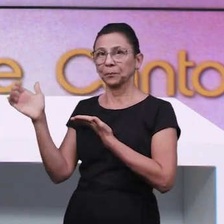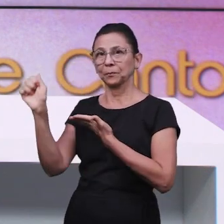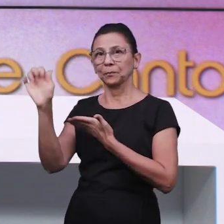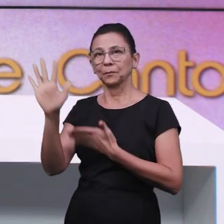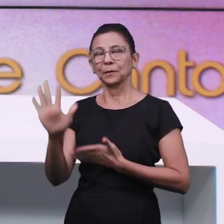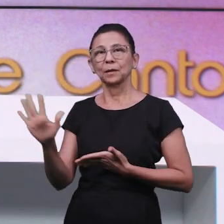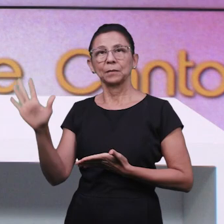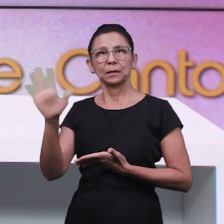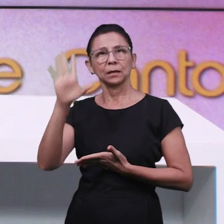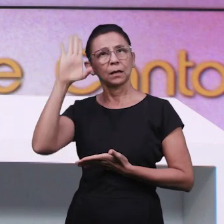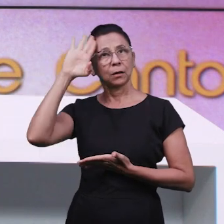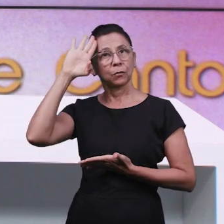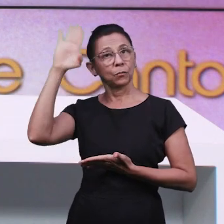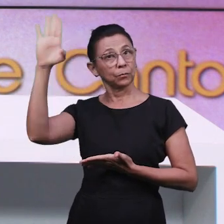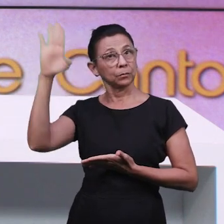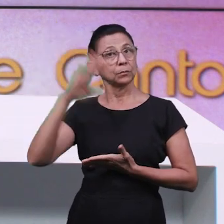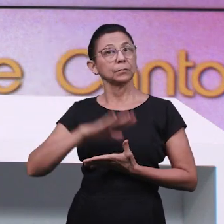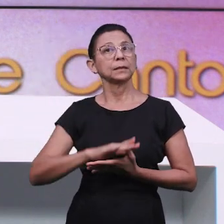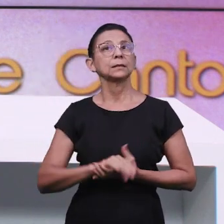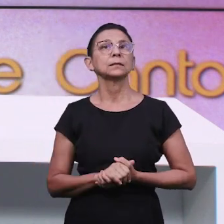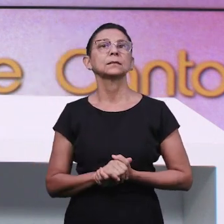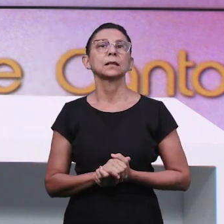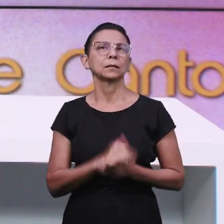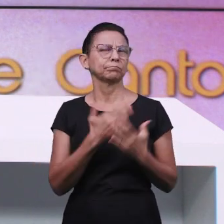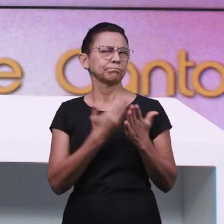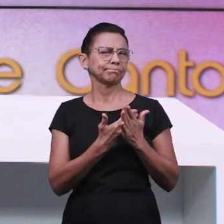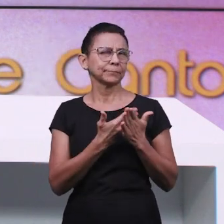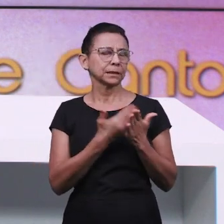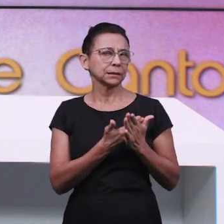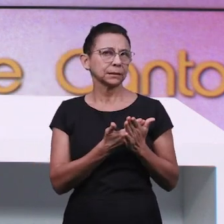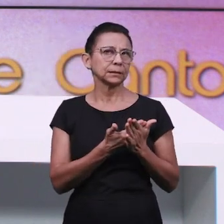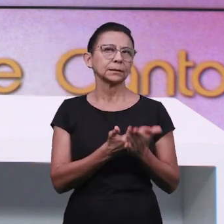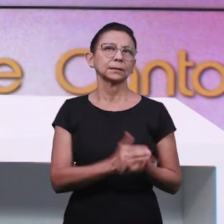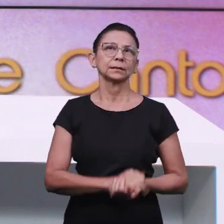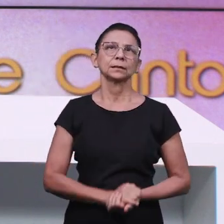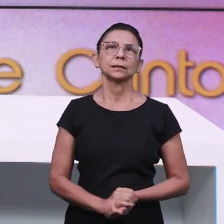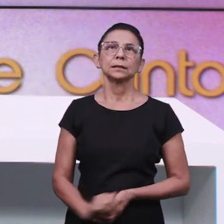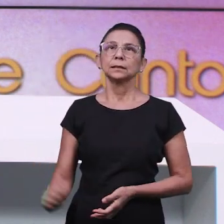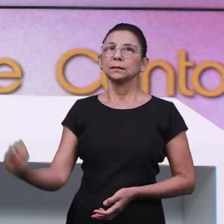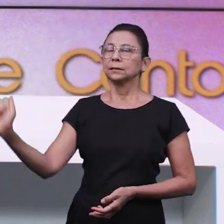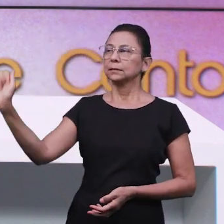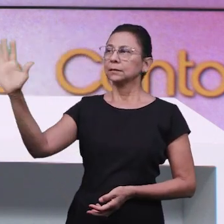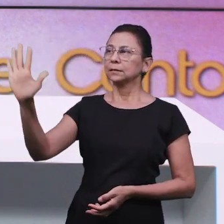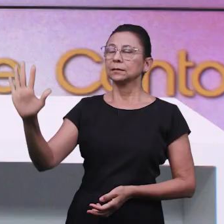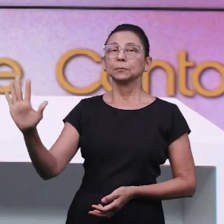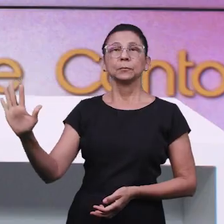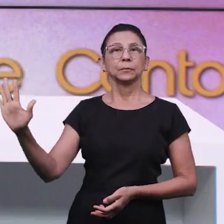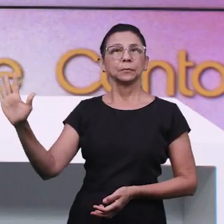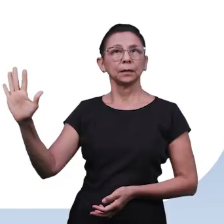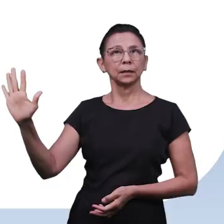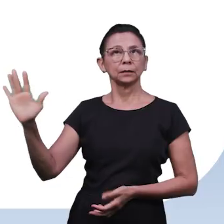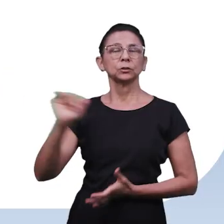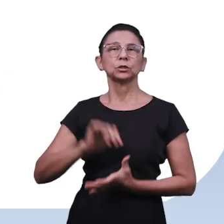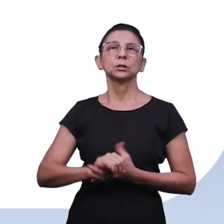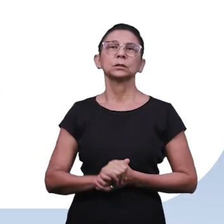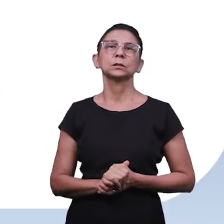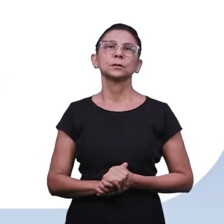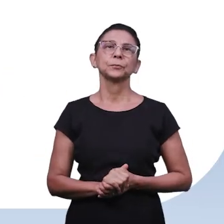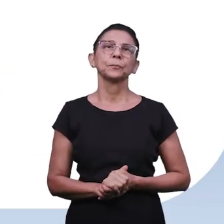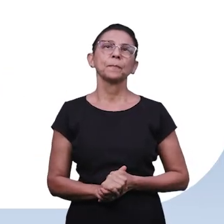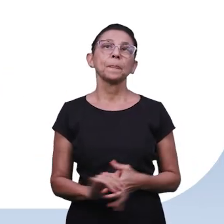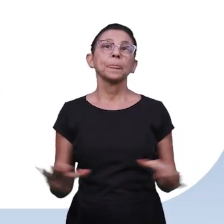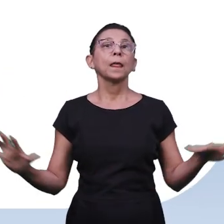é fundamental para nós estudarmos, e essa imagem junta